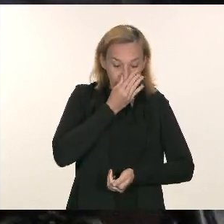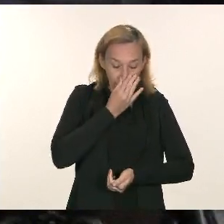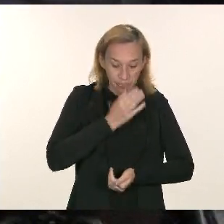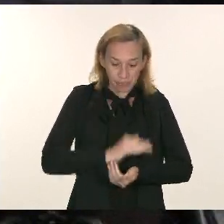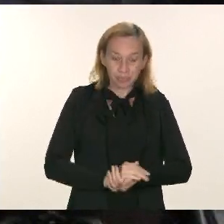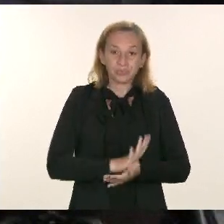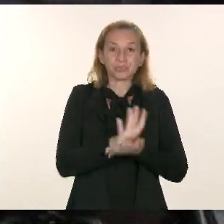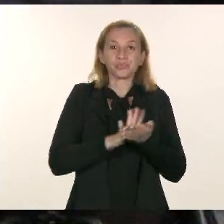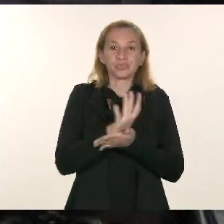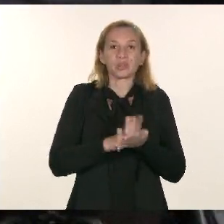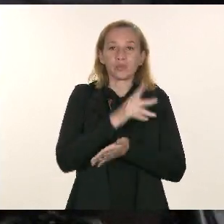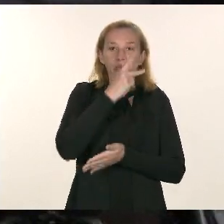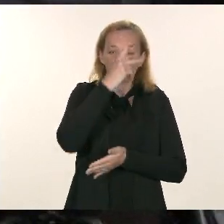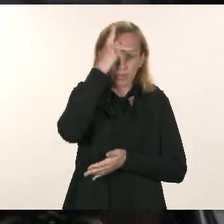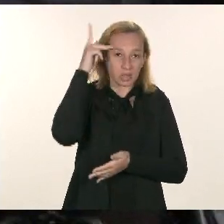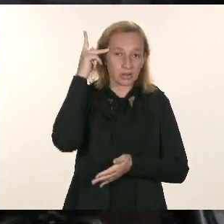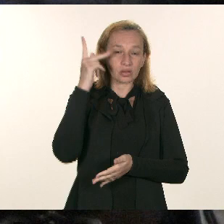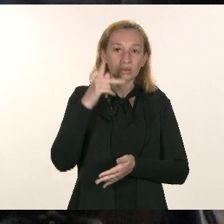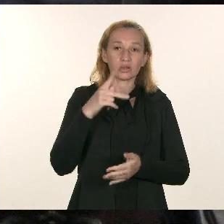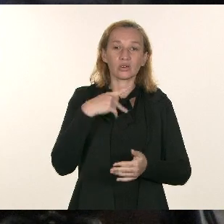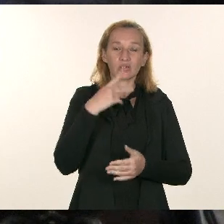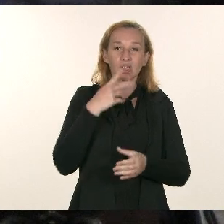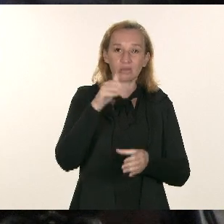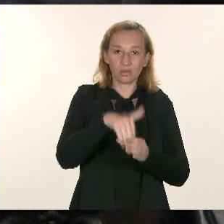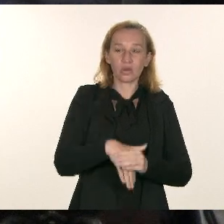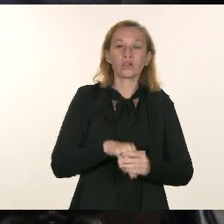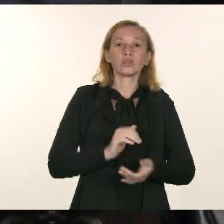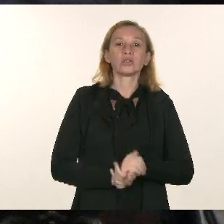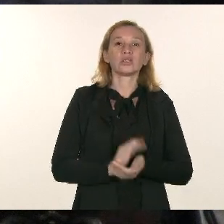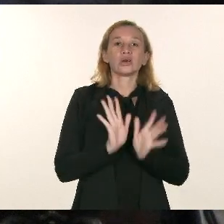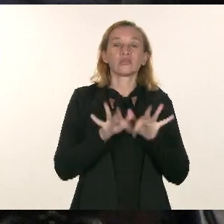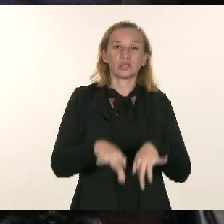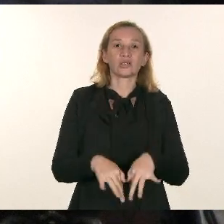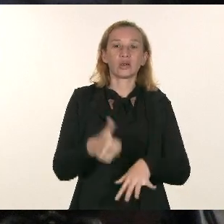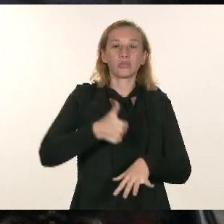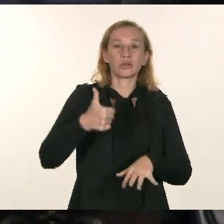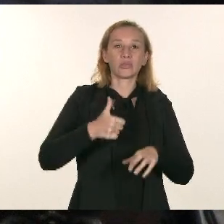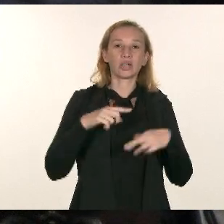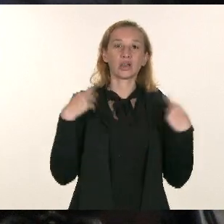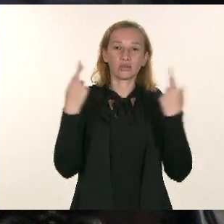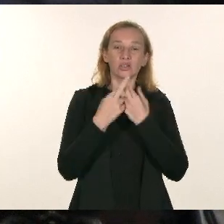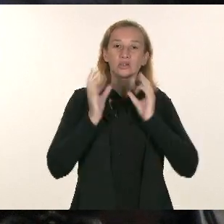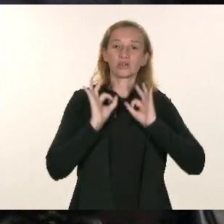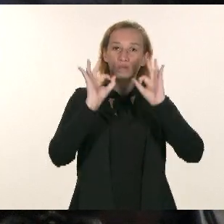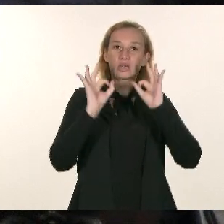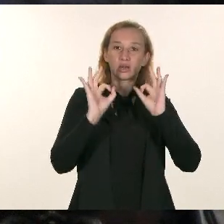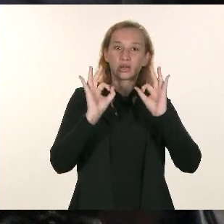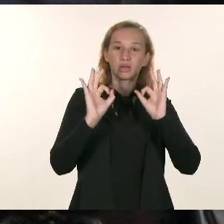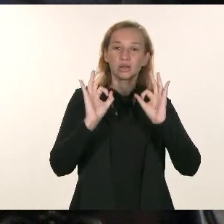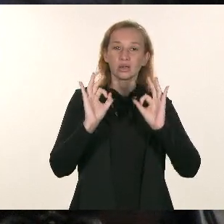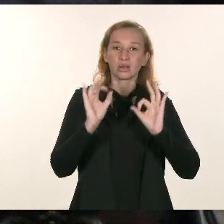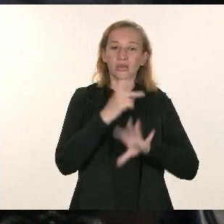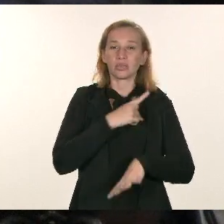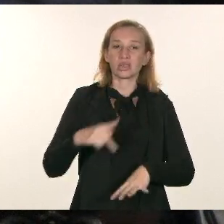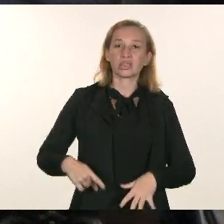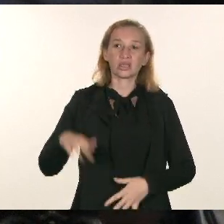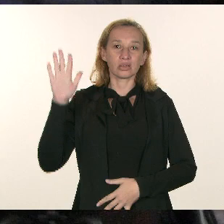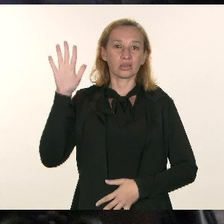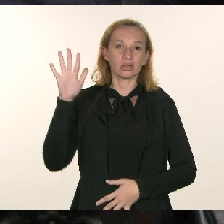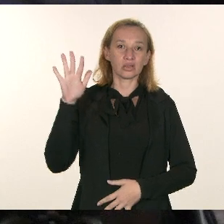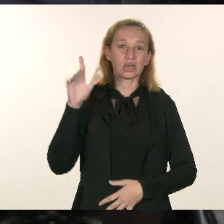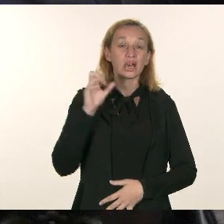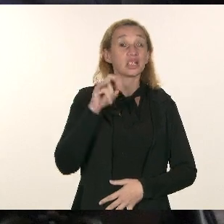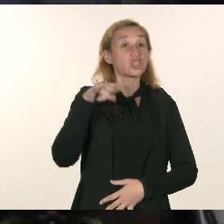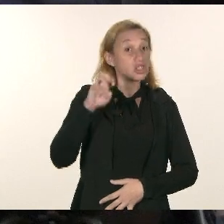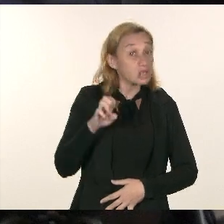Não havendo mais quem queira declarar voto, está encerrada a primeira sessão extraordinária do dia 17.